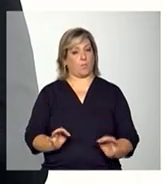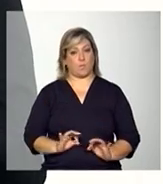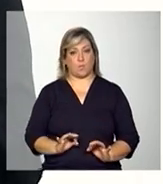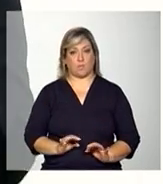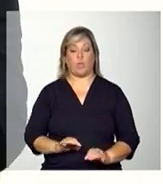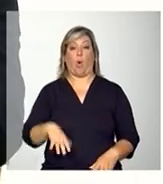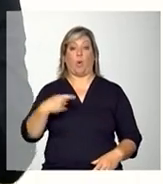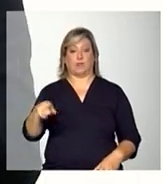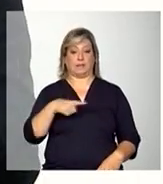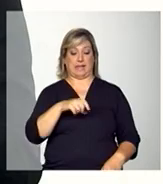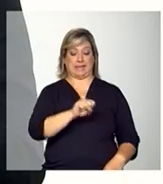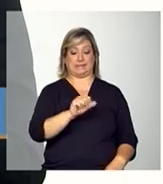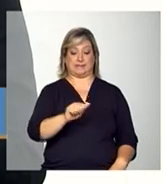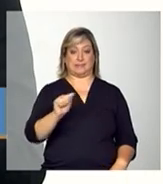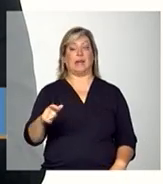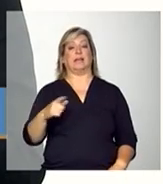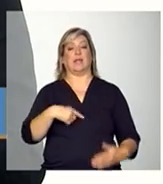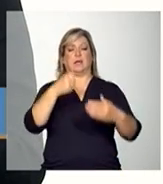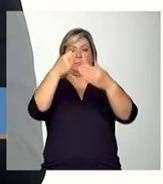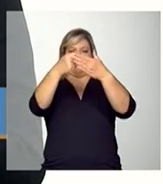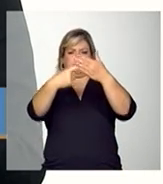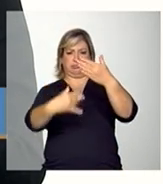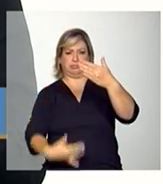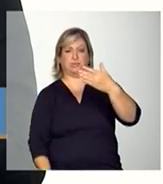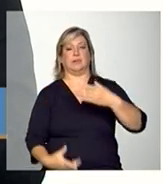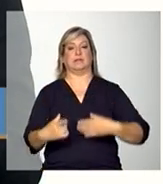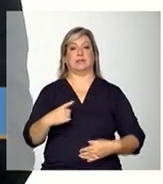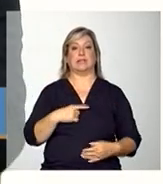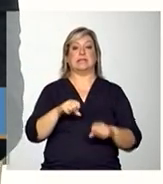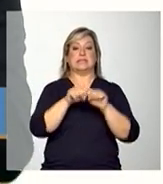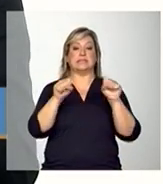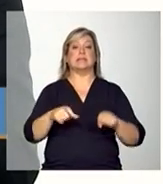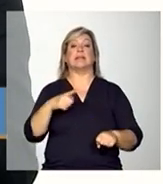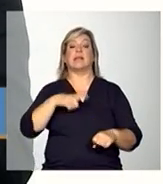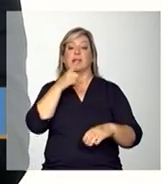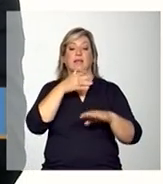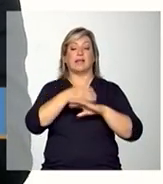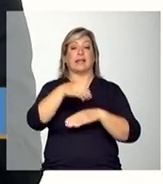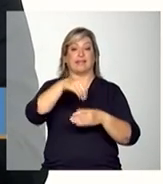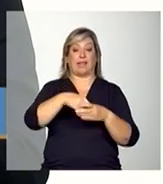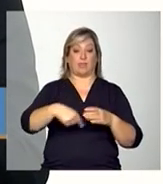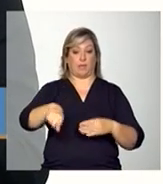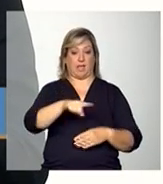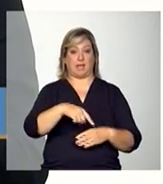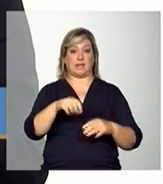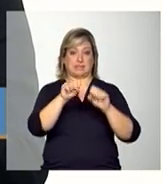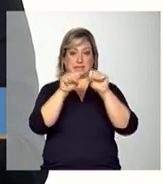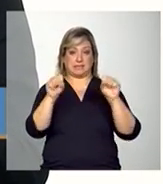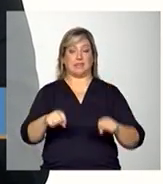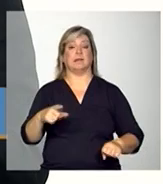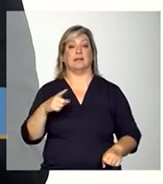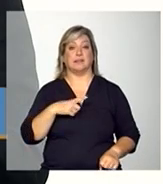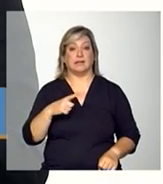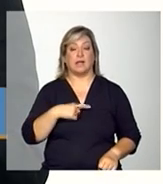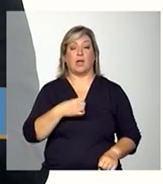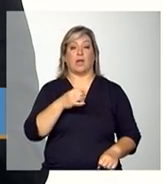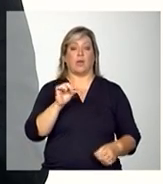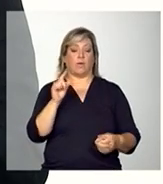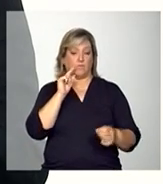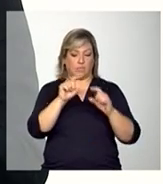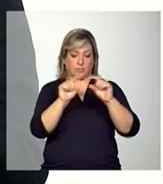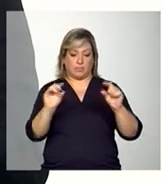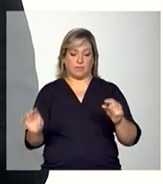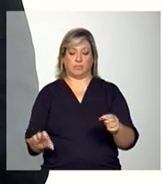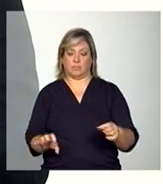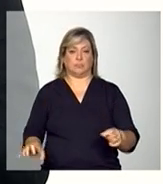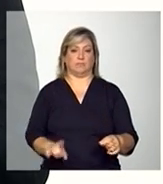sa ele lista a os sistemas que você tem acesso dentre desses sistemas existe a opção Carteira do Idoso existe o link